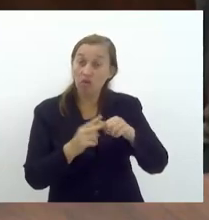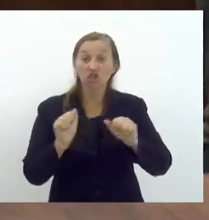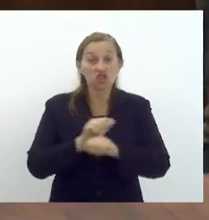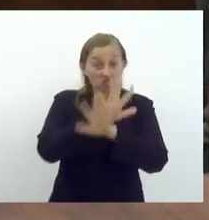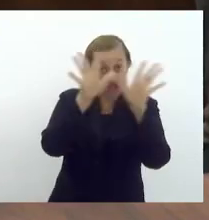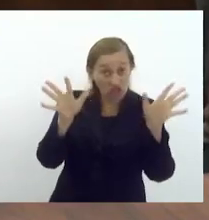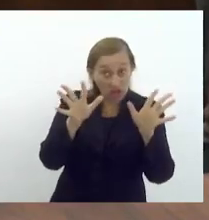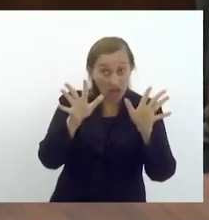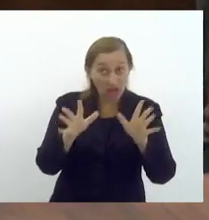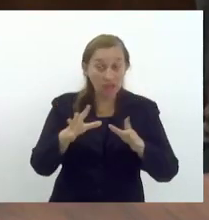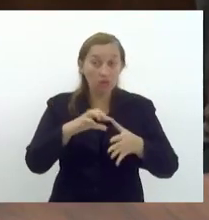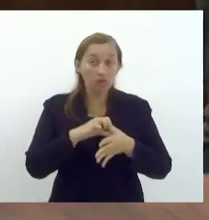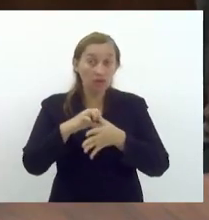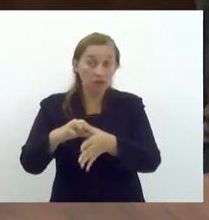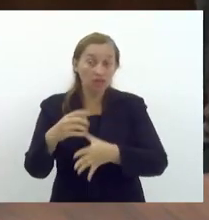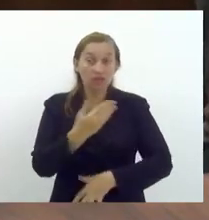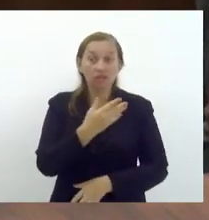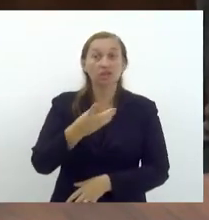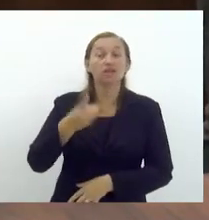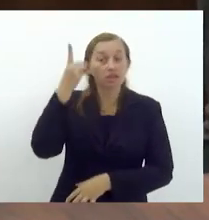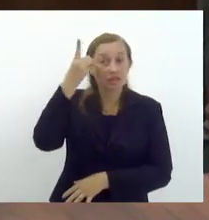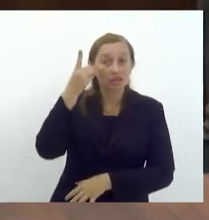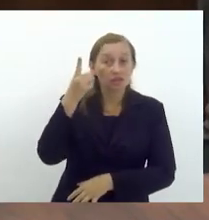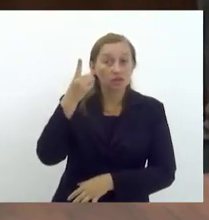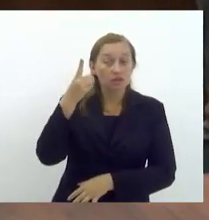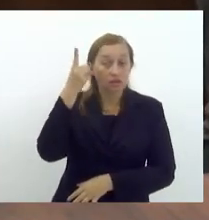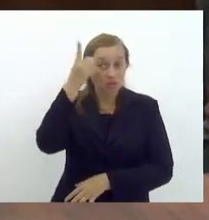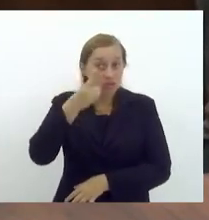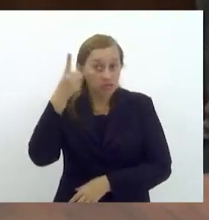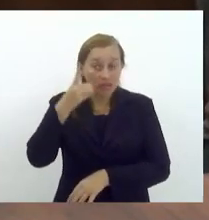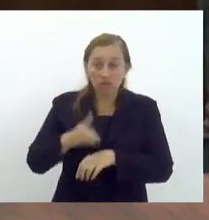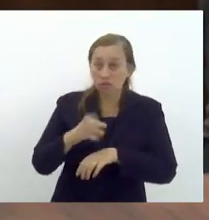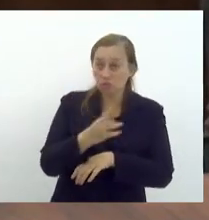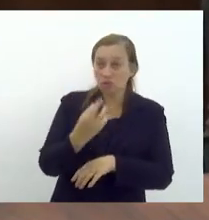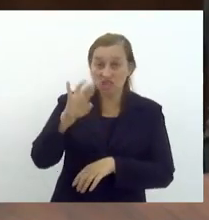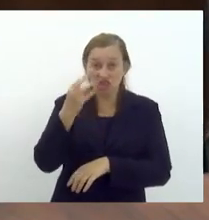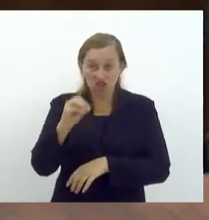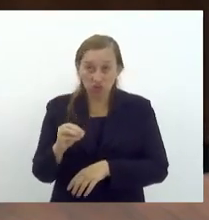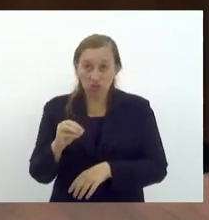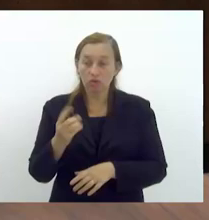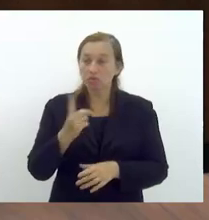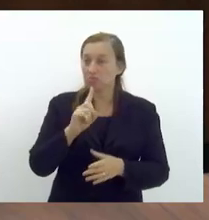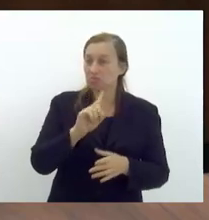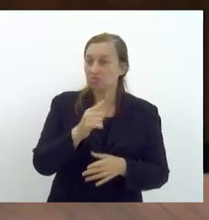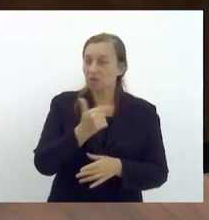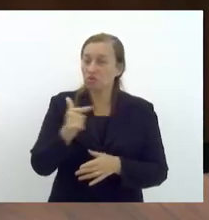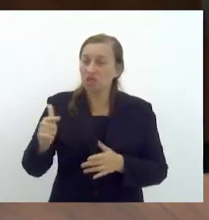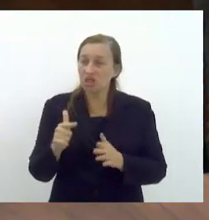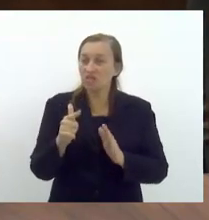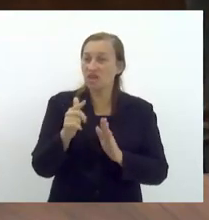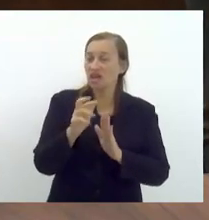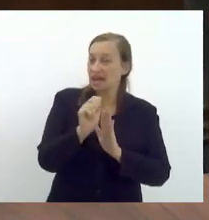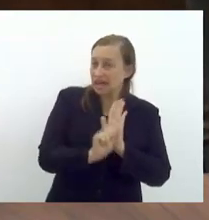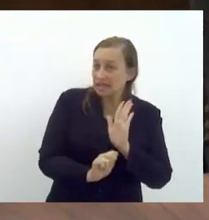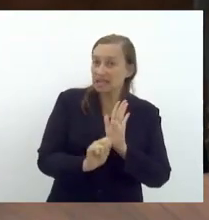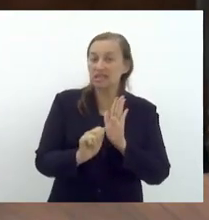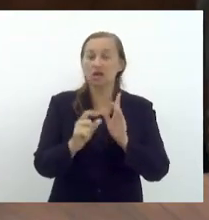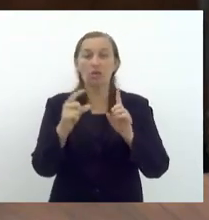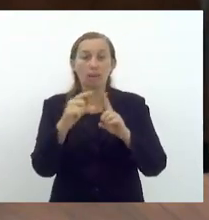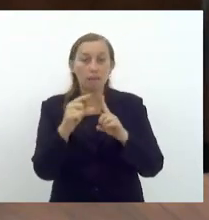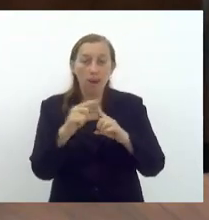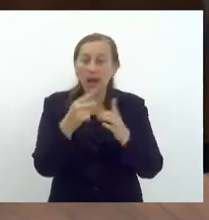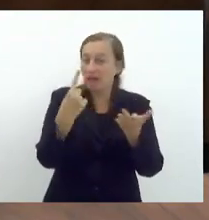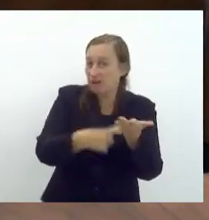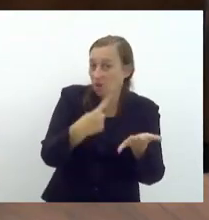bem disso o líder do governo Deputado Dr Serginho que em primeiro lugar não houve redação não houve acordo quanto a palavra o preciosismo da